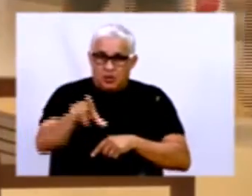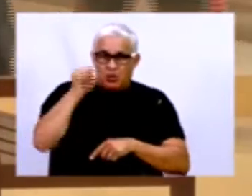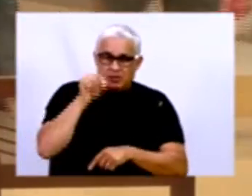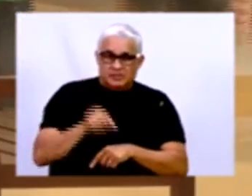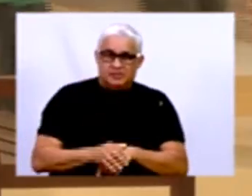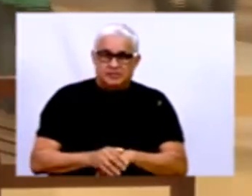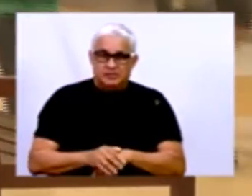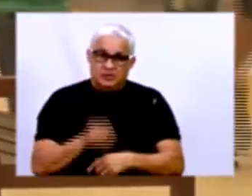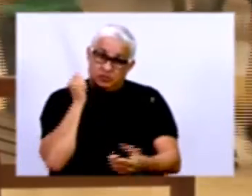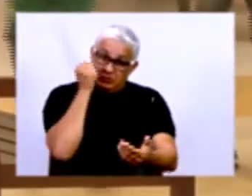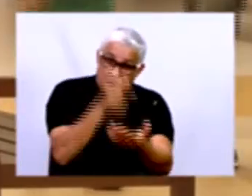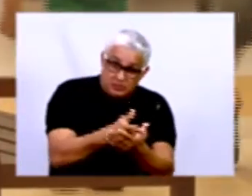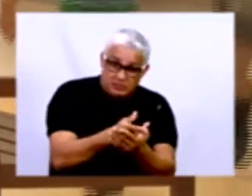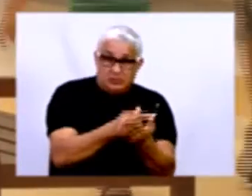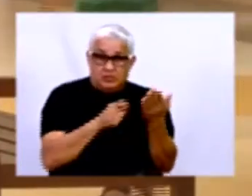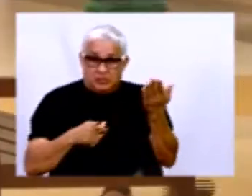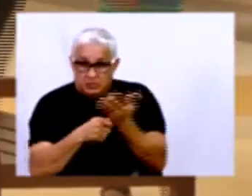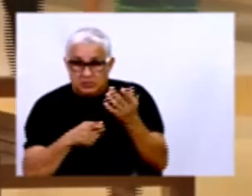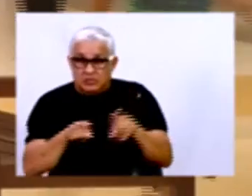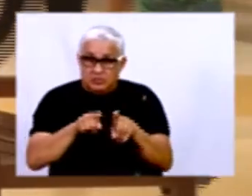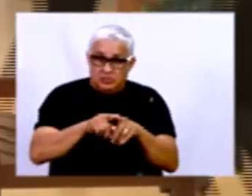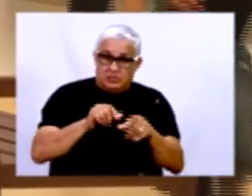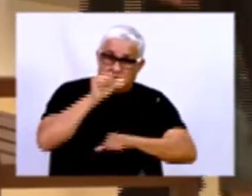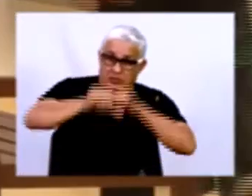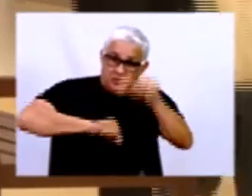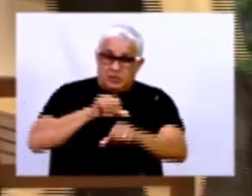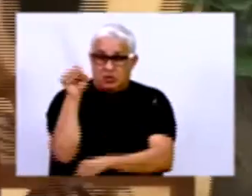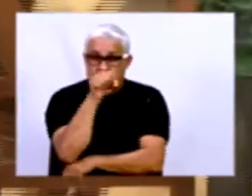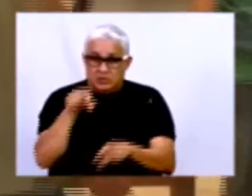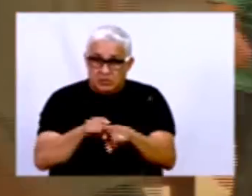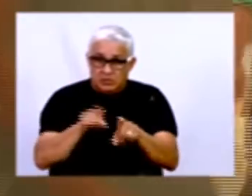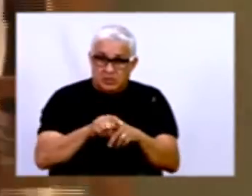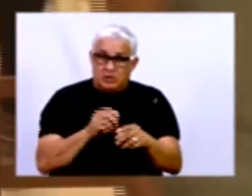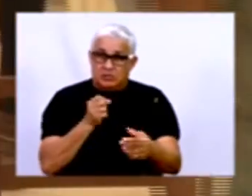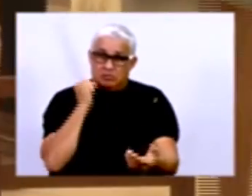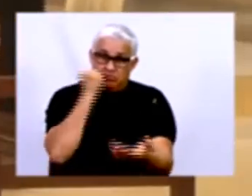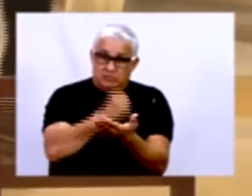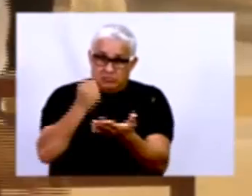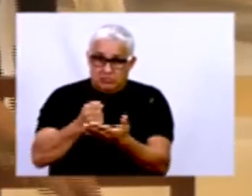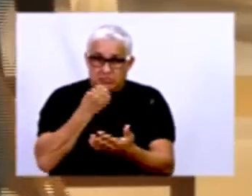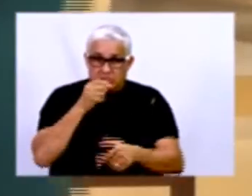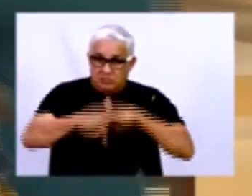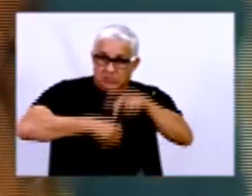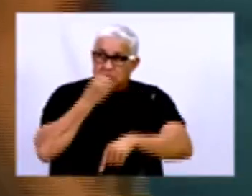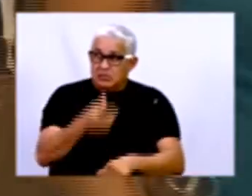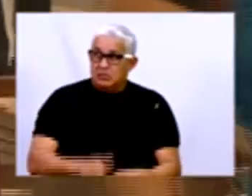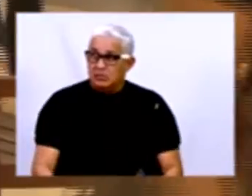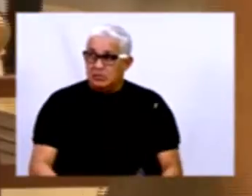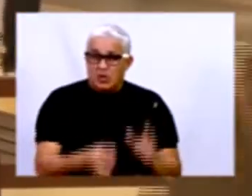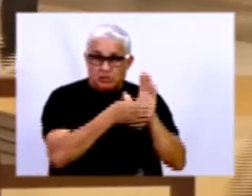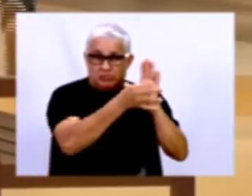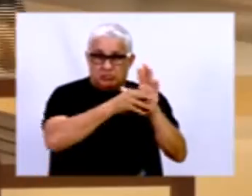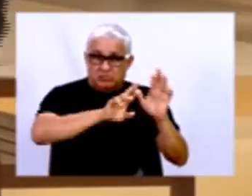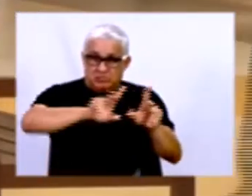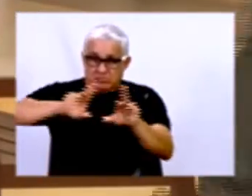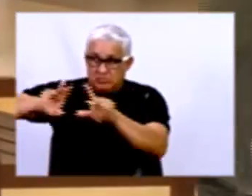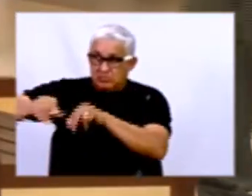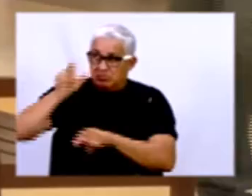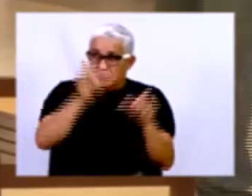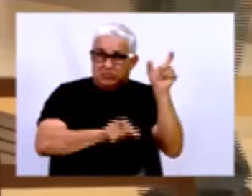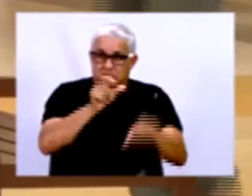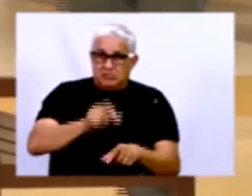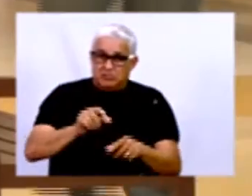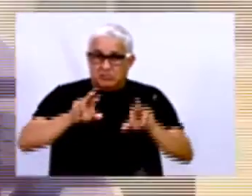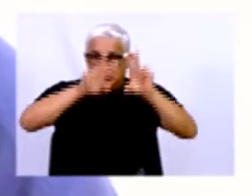seja na hora de comprar uma passagem, trocar de carro ou contratar algum bom serviço. Hoje você acompanha a opinião de várias pessoas sobre o tema